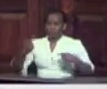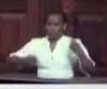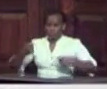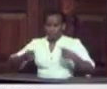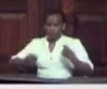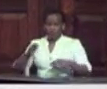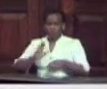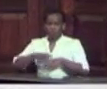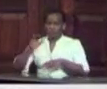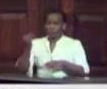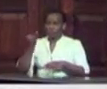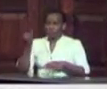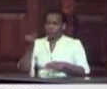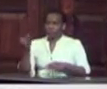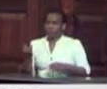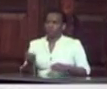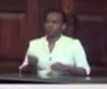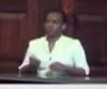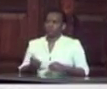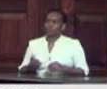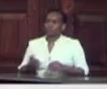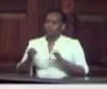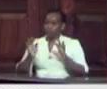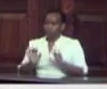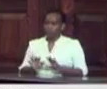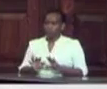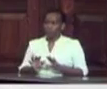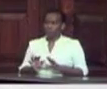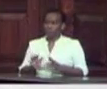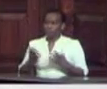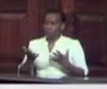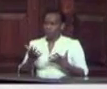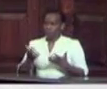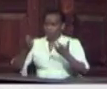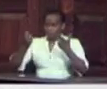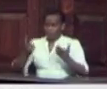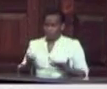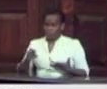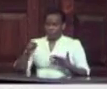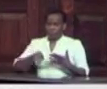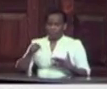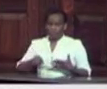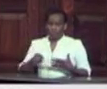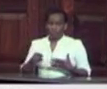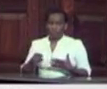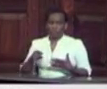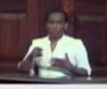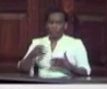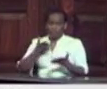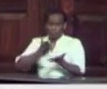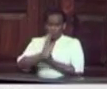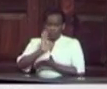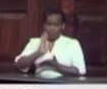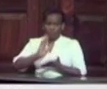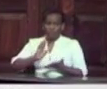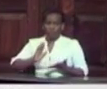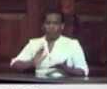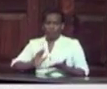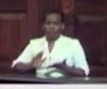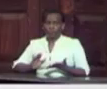duas importantes batalhas, mas quero lamentar aqui a aprovação